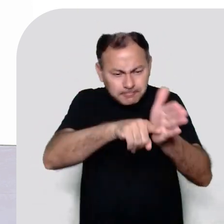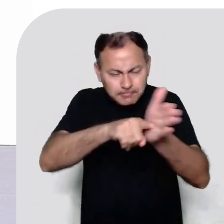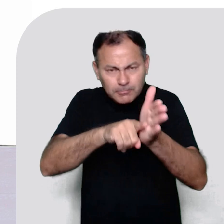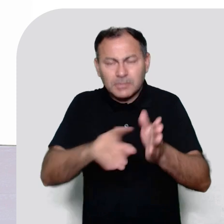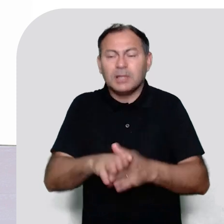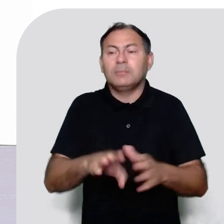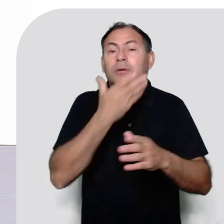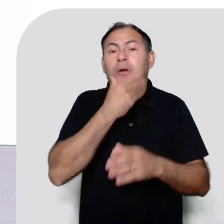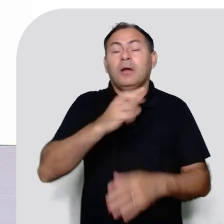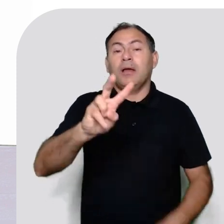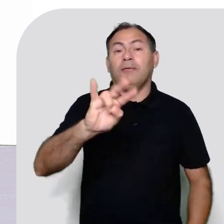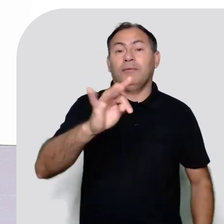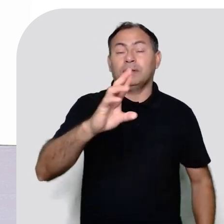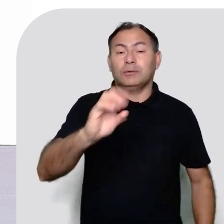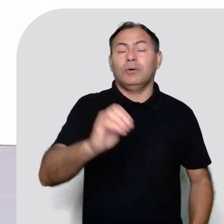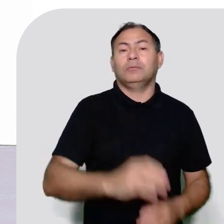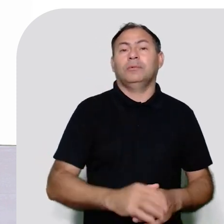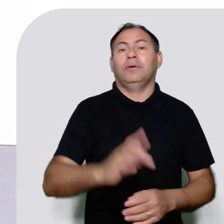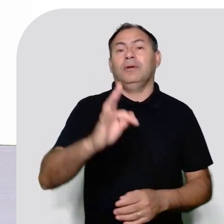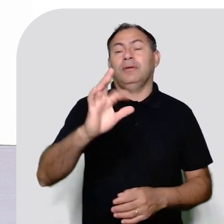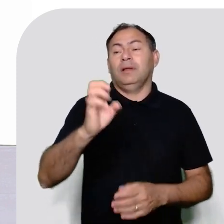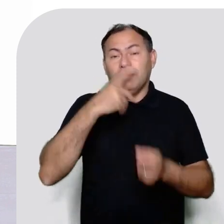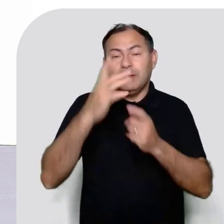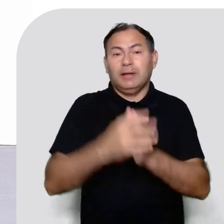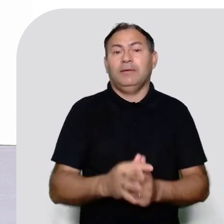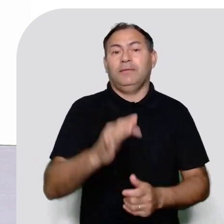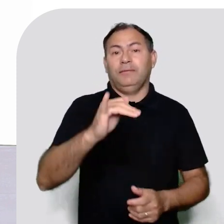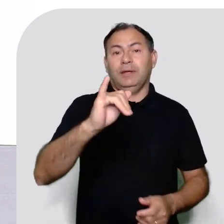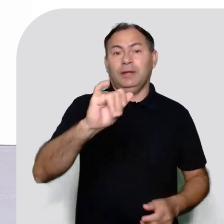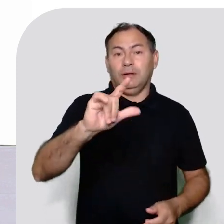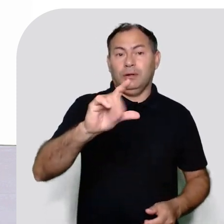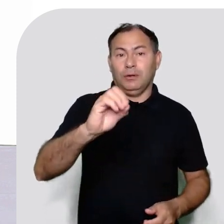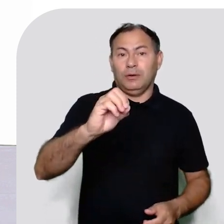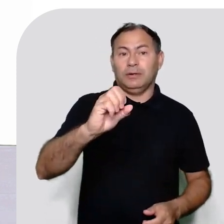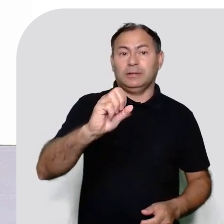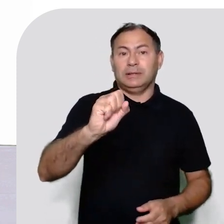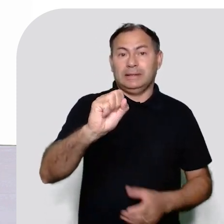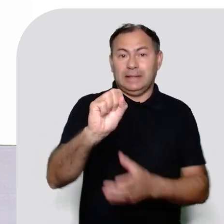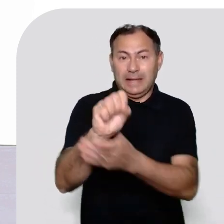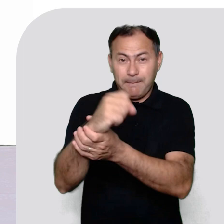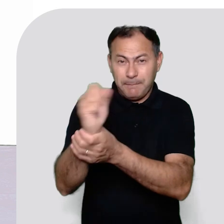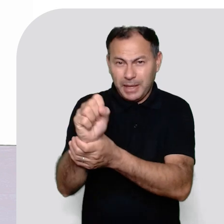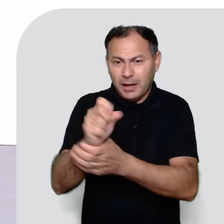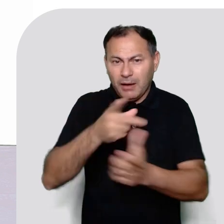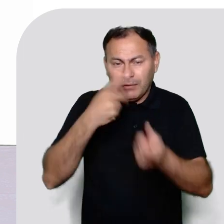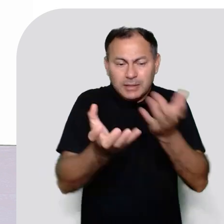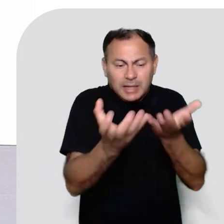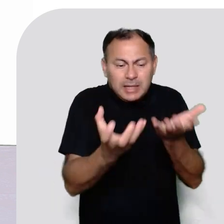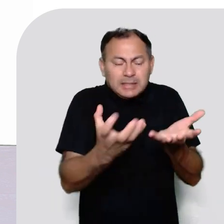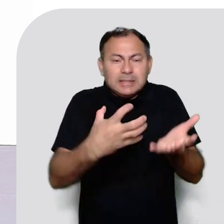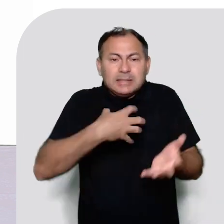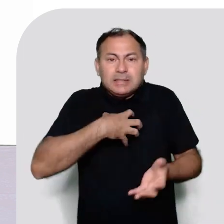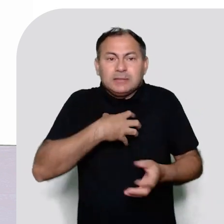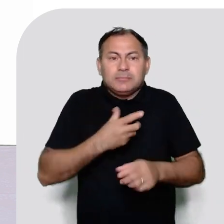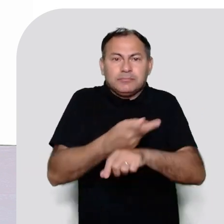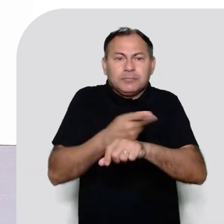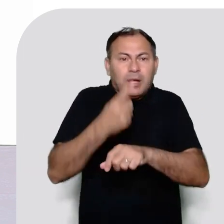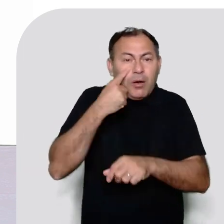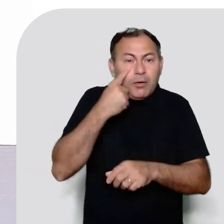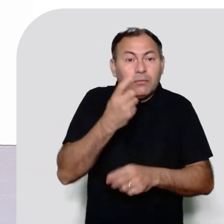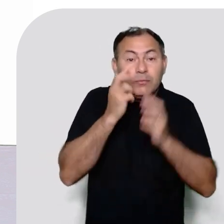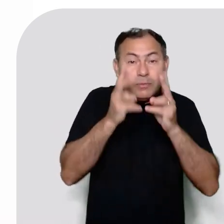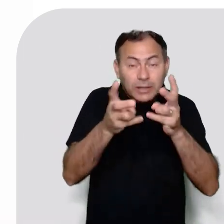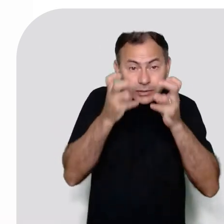Frankl com a logoterapia, que vai falar justamente sobre a busca de sentido. Vejam